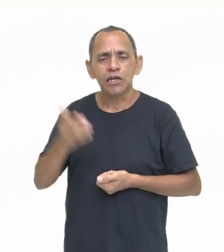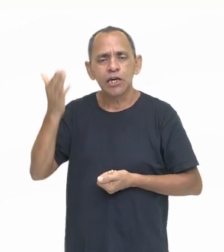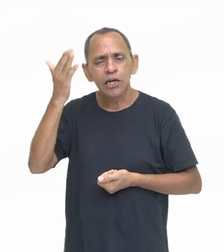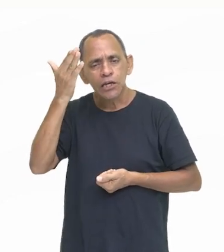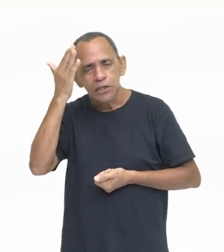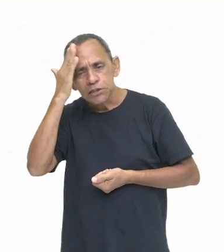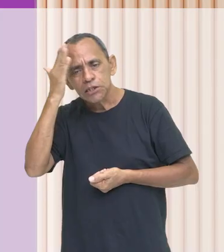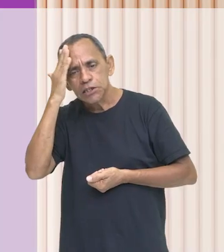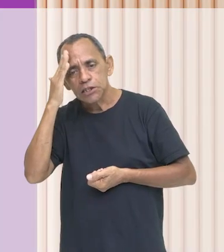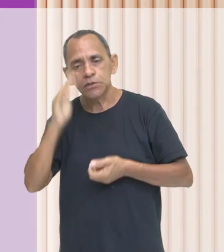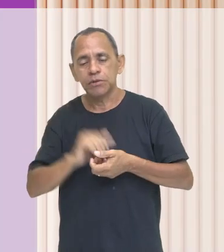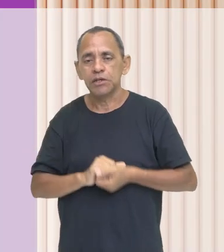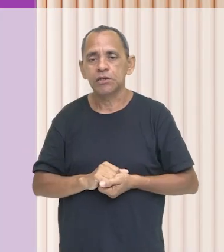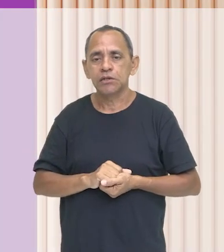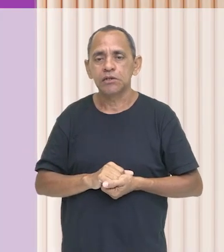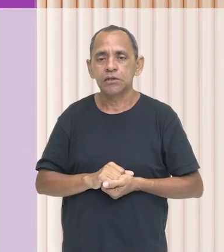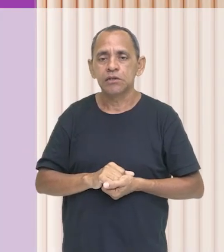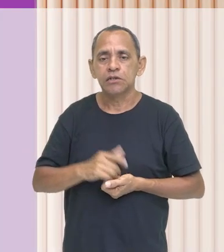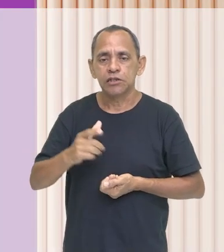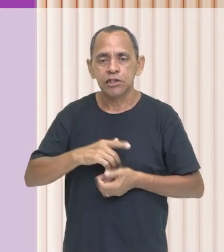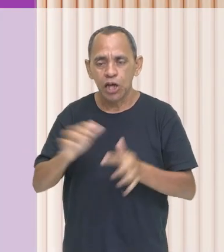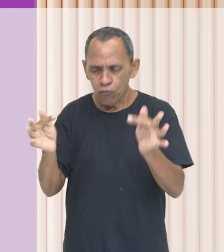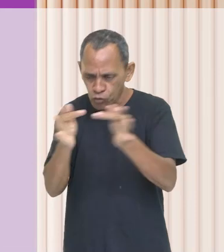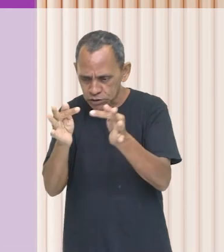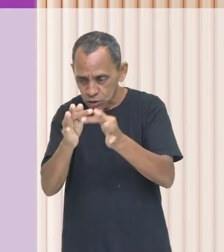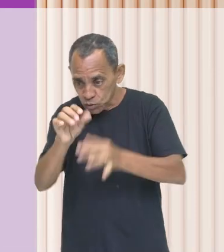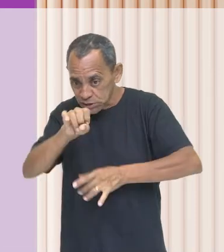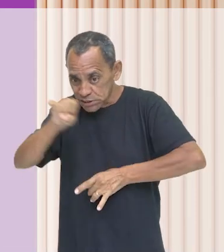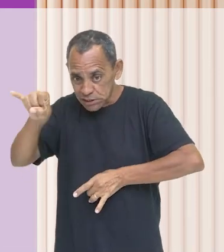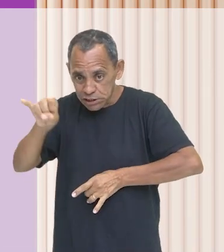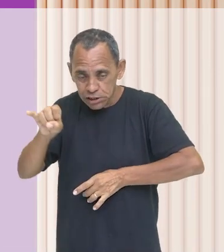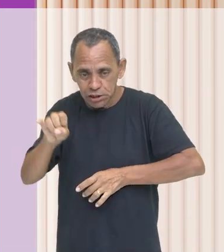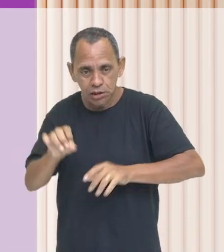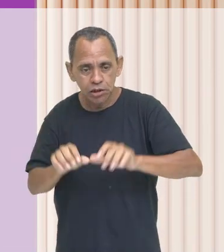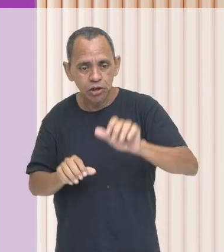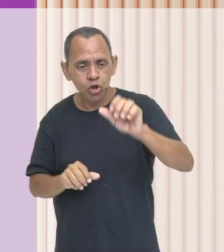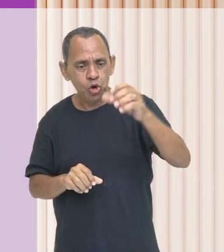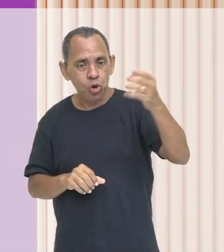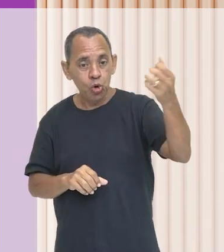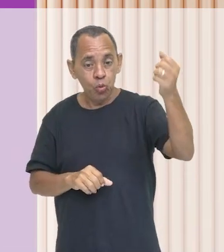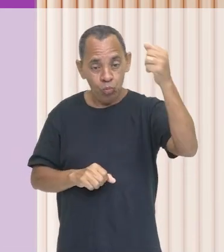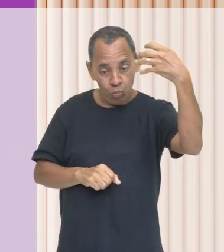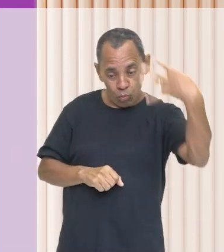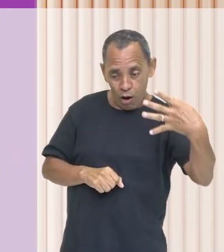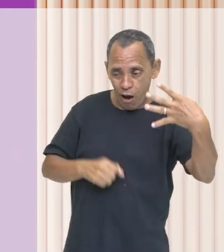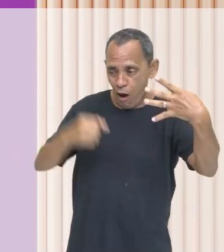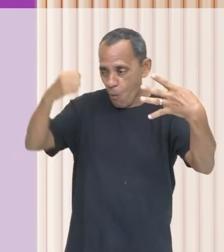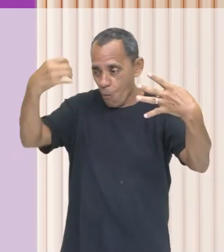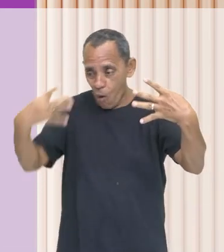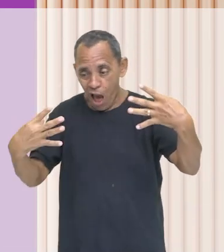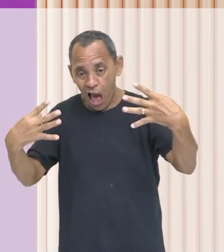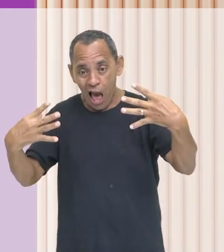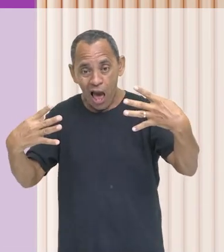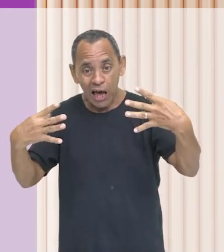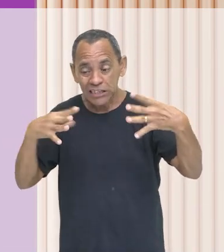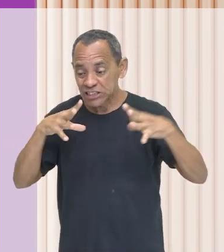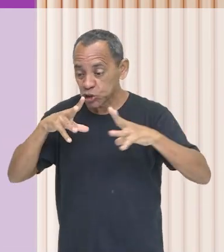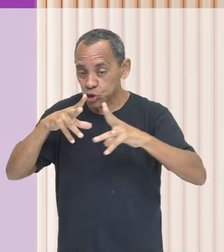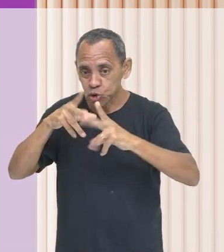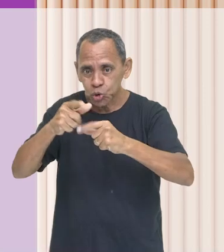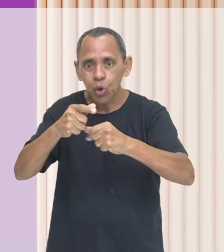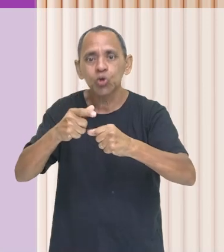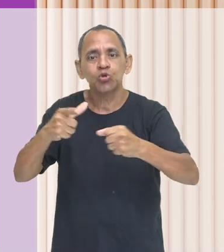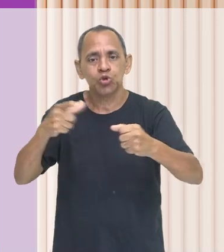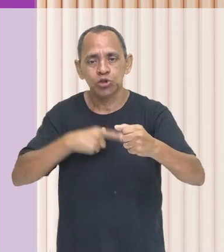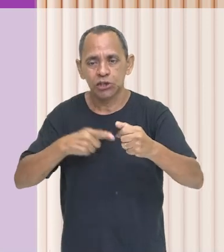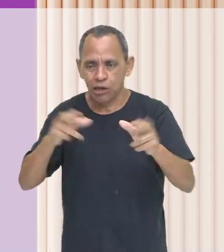vai existir função, tá bom, quando todos os elementos de A, né, todos os elementos